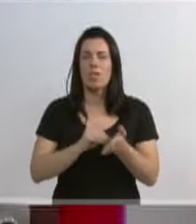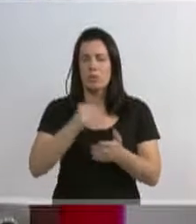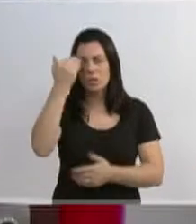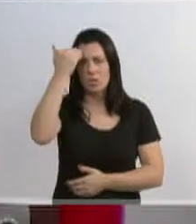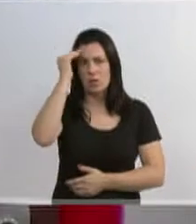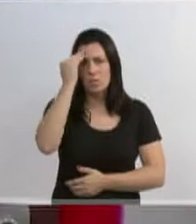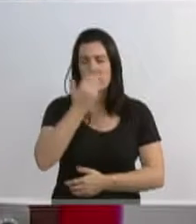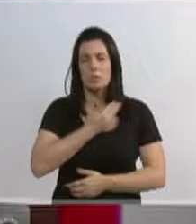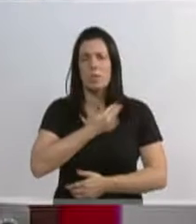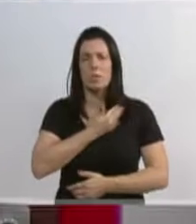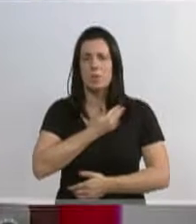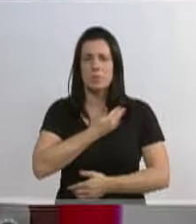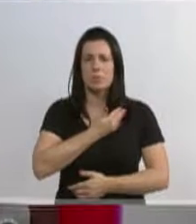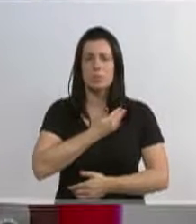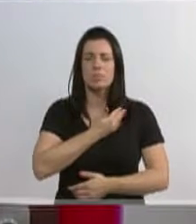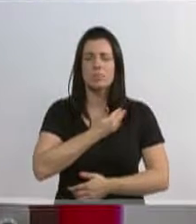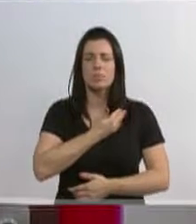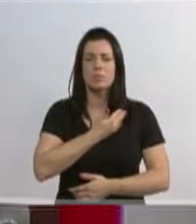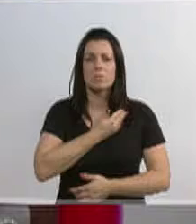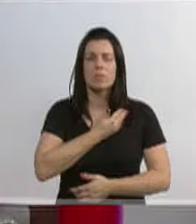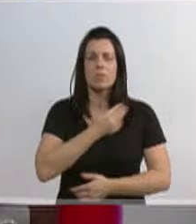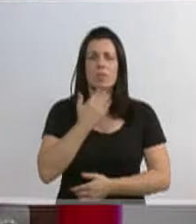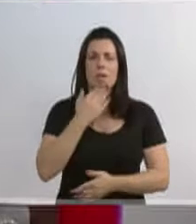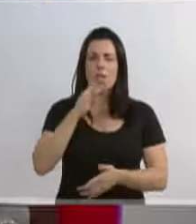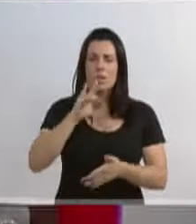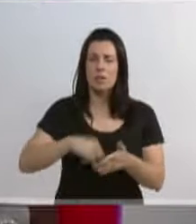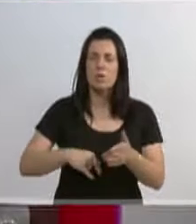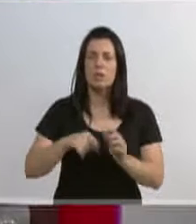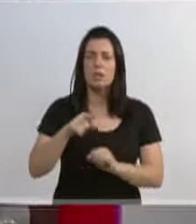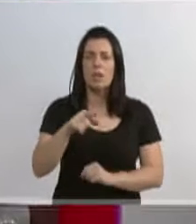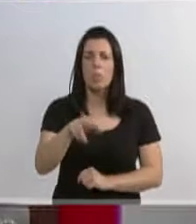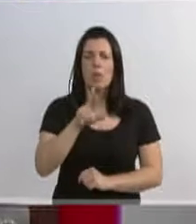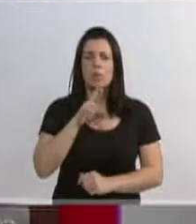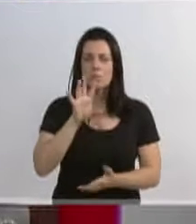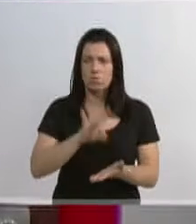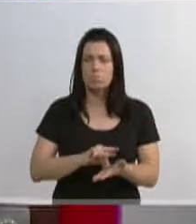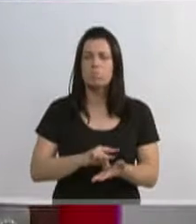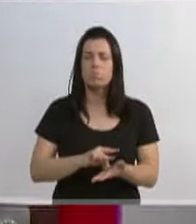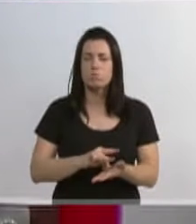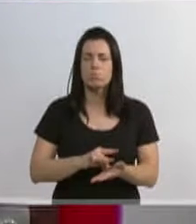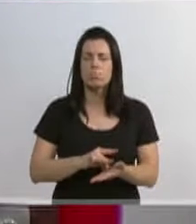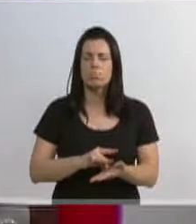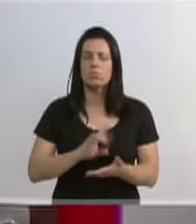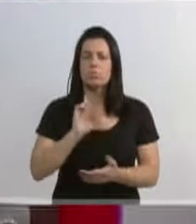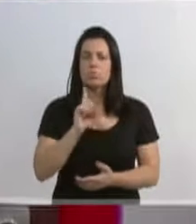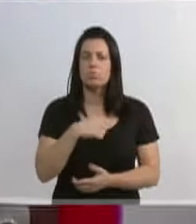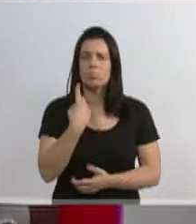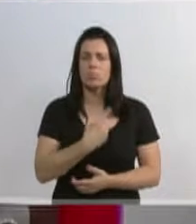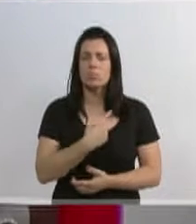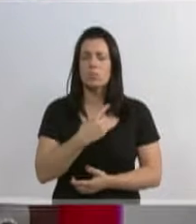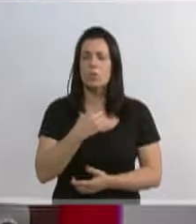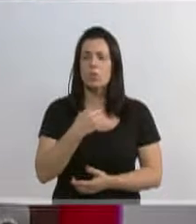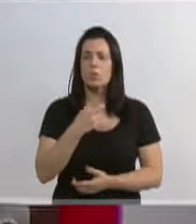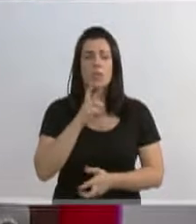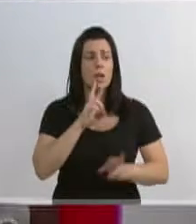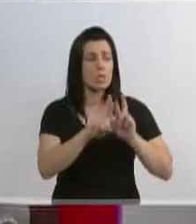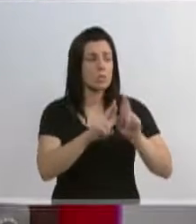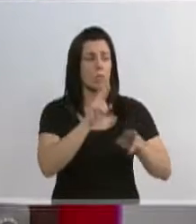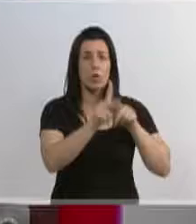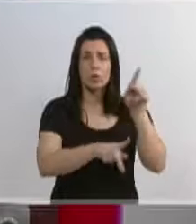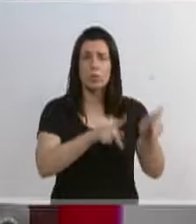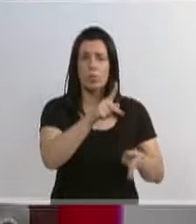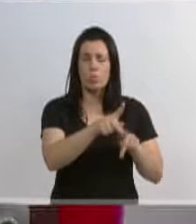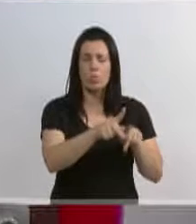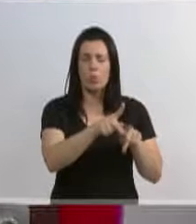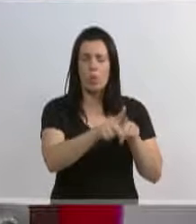casa. Este requerimento nada mais quer do que uma resposta oficial para que a gente possa dar para aqueles que vieram nos questionar sobre isso, até